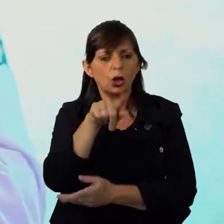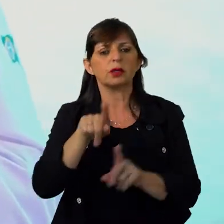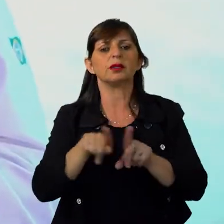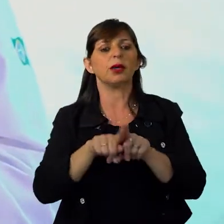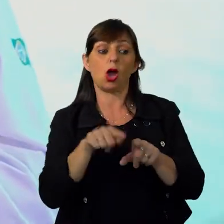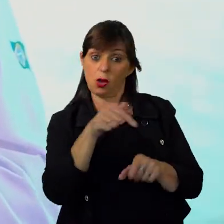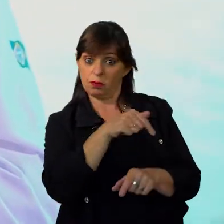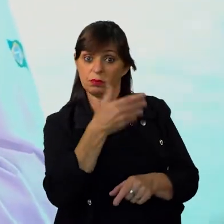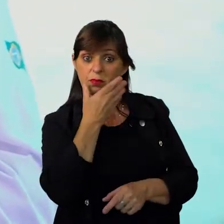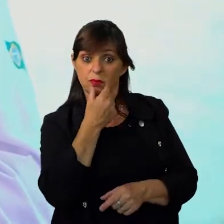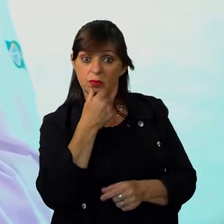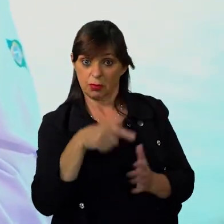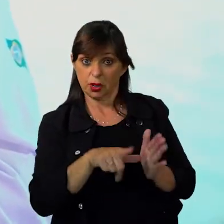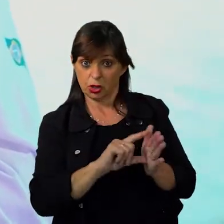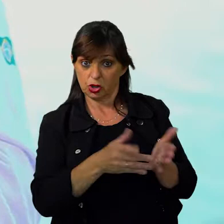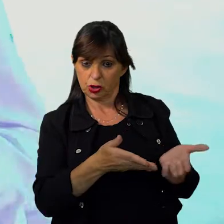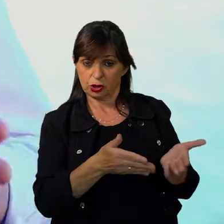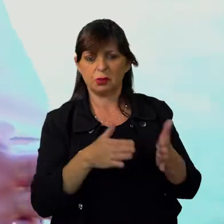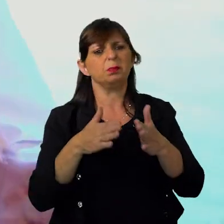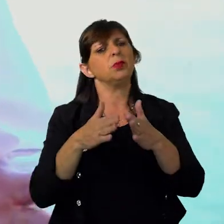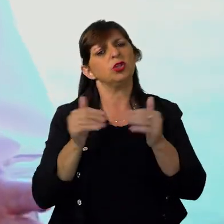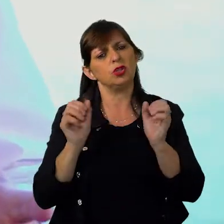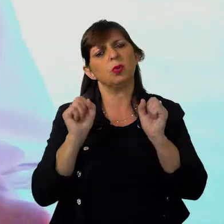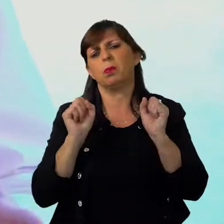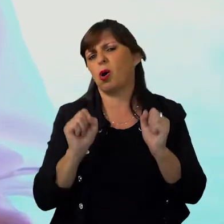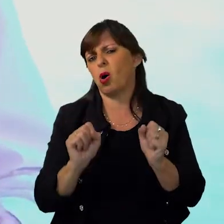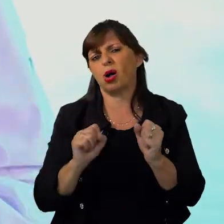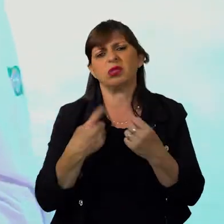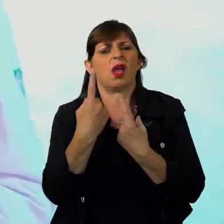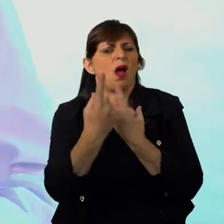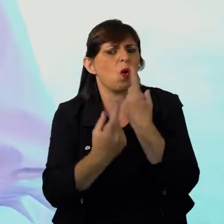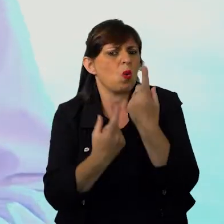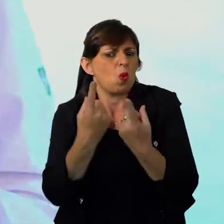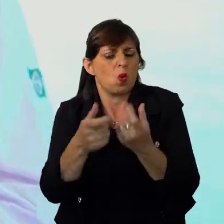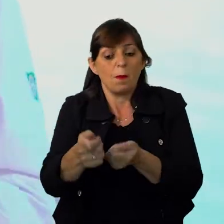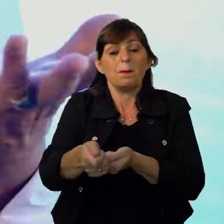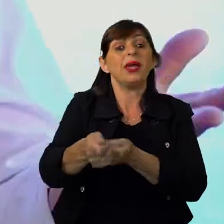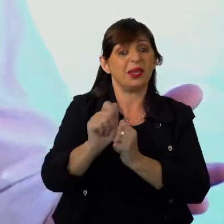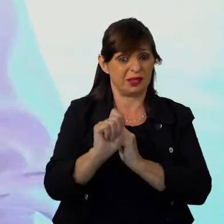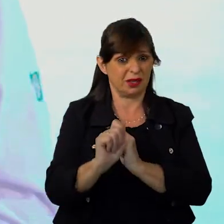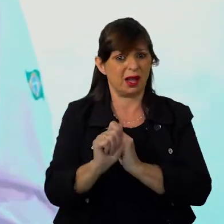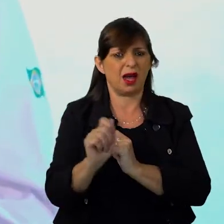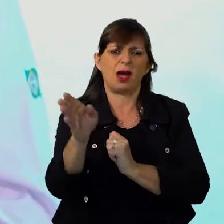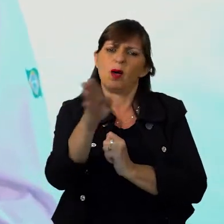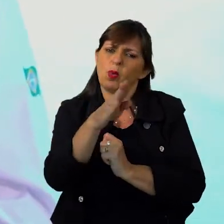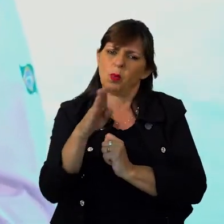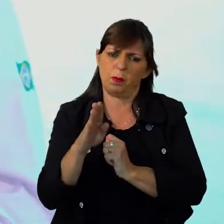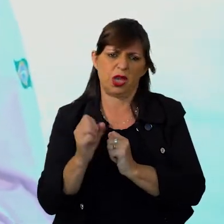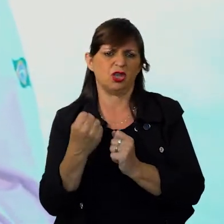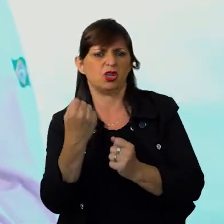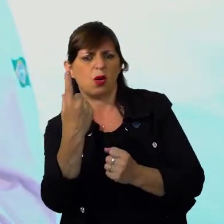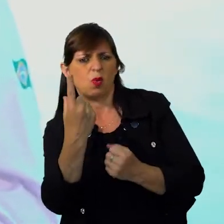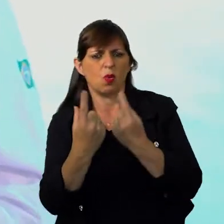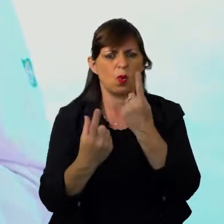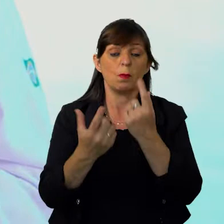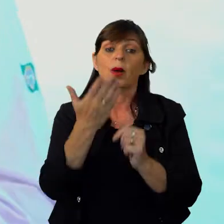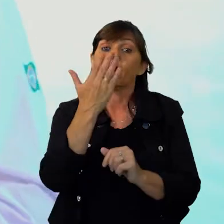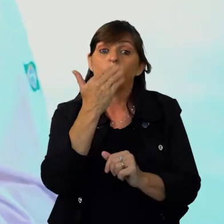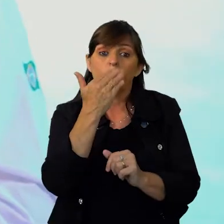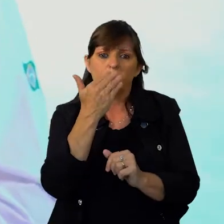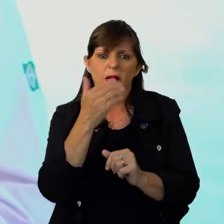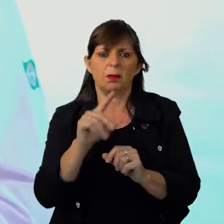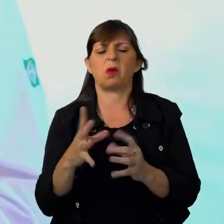acabou o Clóvis de dizer que as pessoas podem até pegar um peixe para comer mas não pega para além daquilo que você